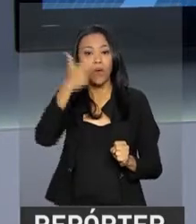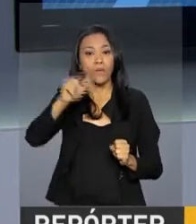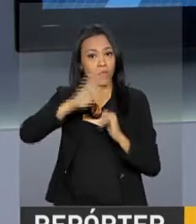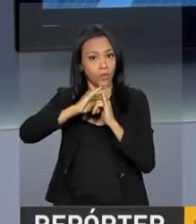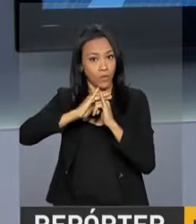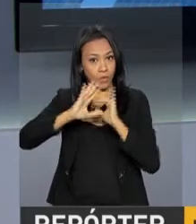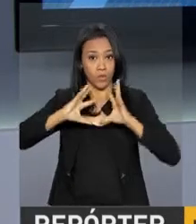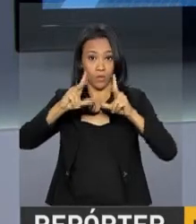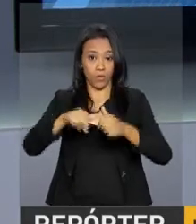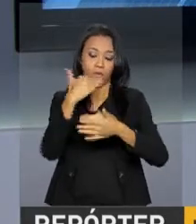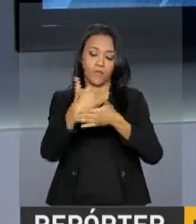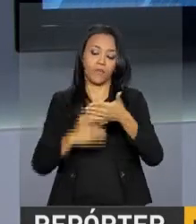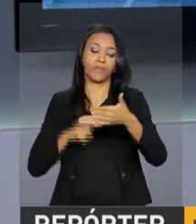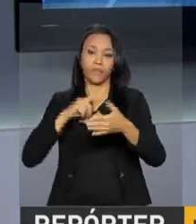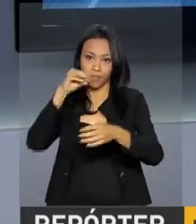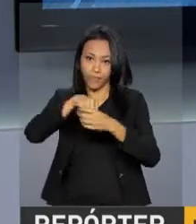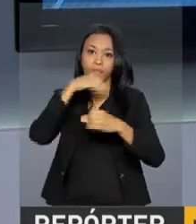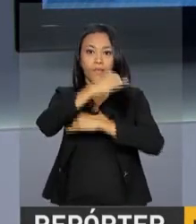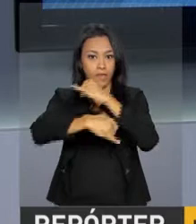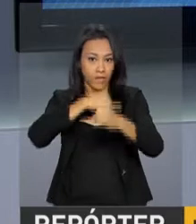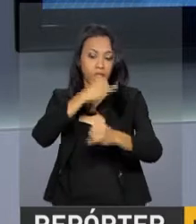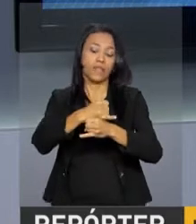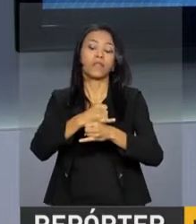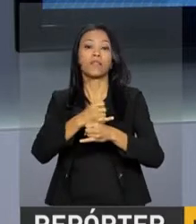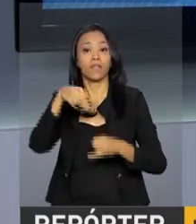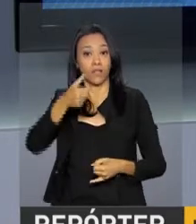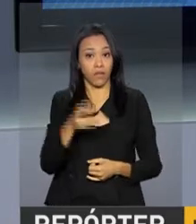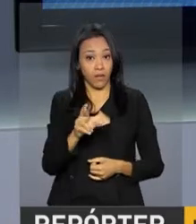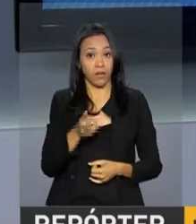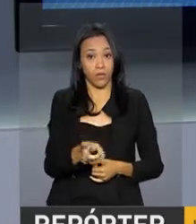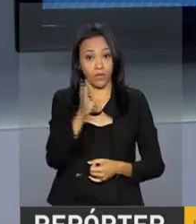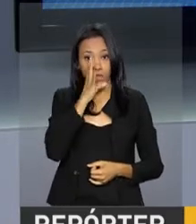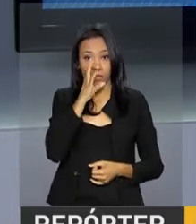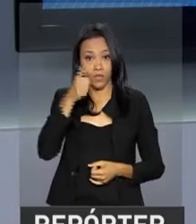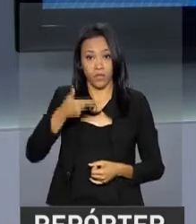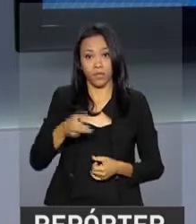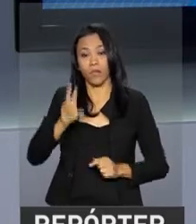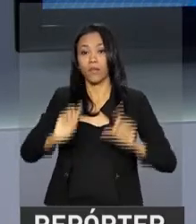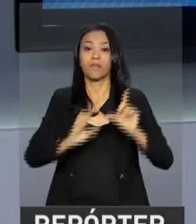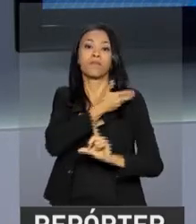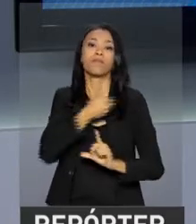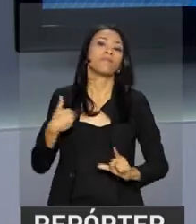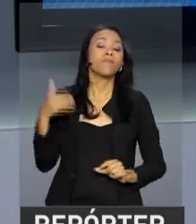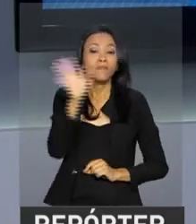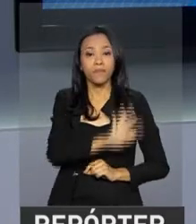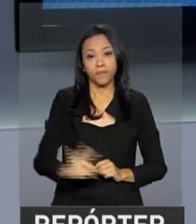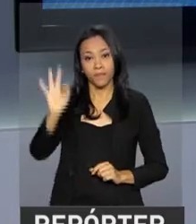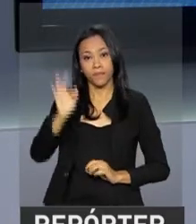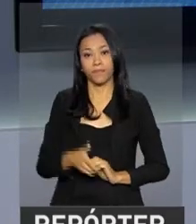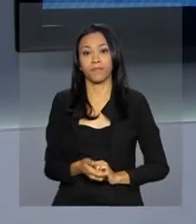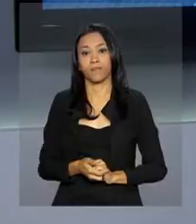no youtube e toda nossa programação também está na página da nbr na internet continue com a gente na nbr a tv do governo